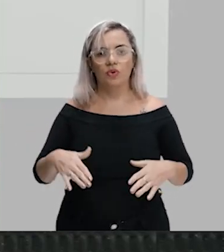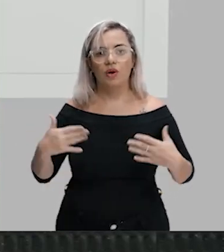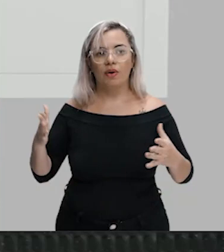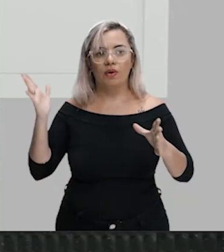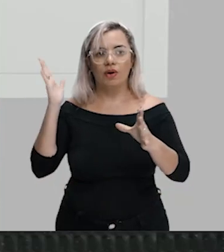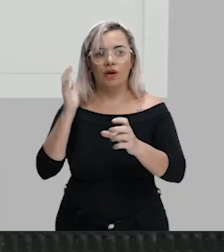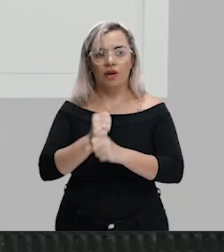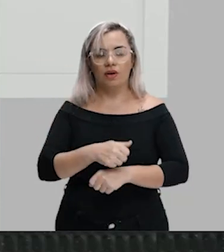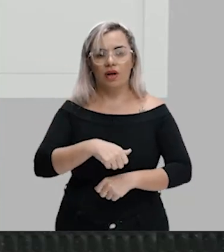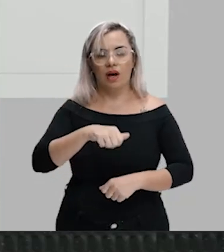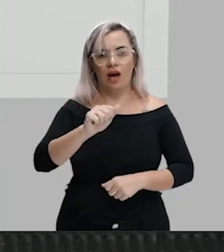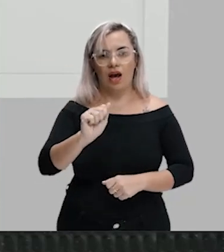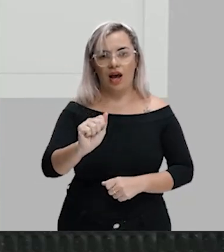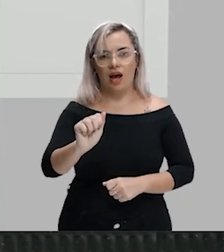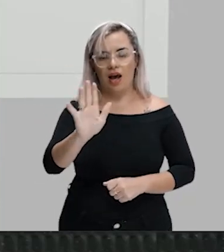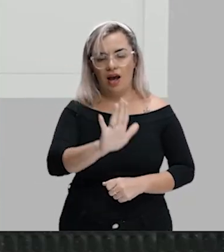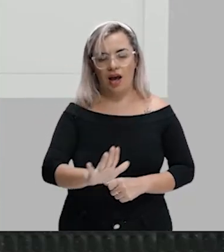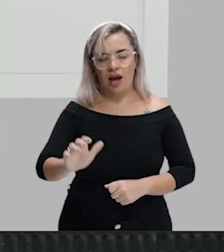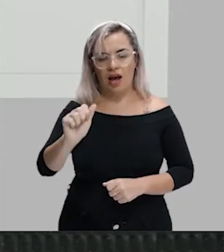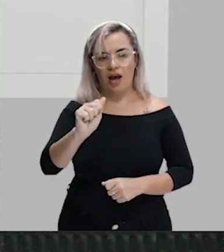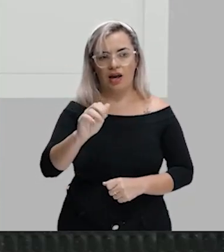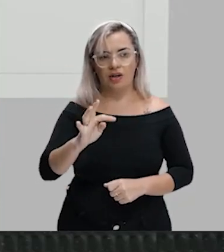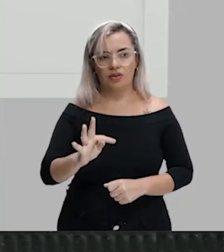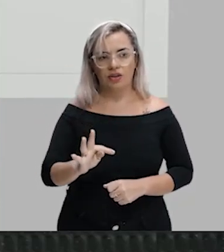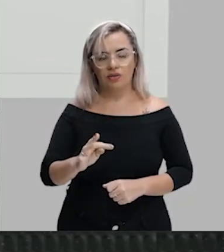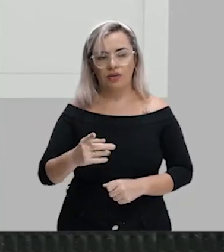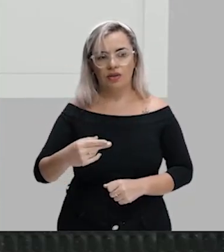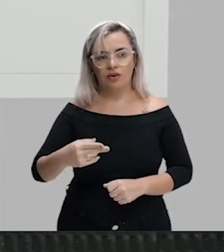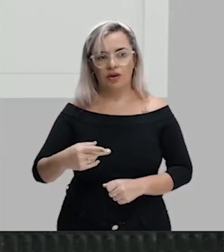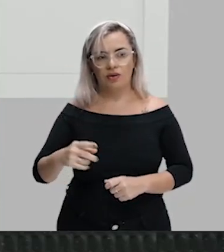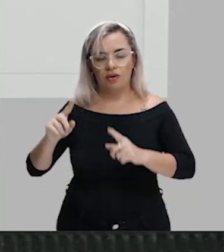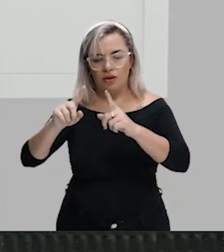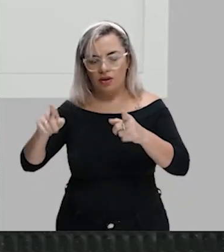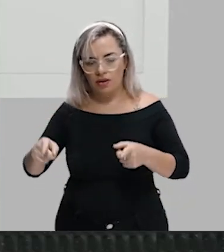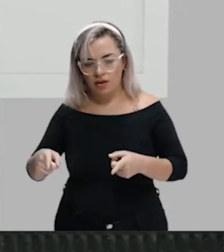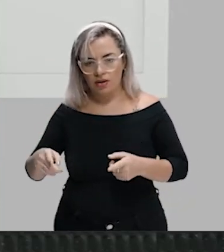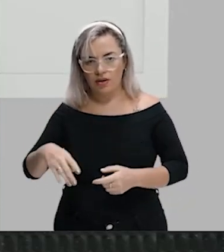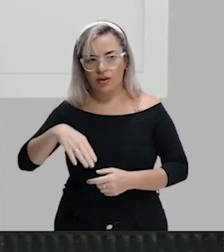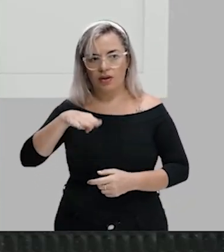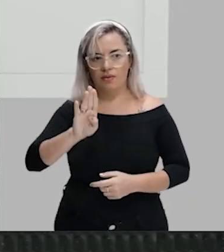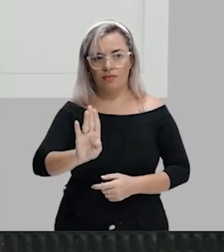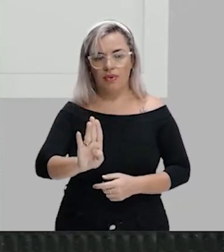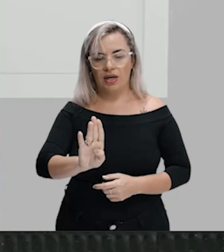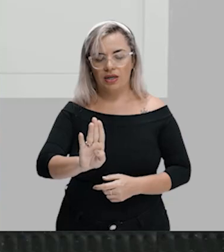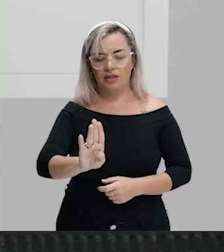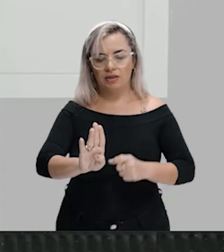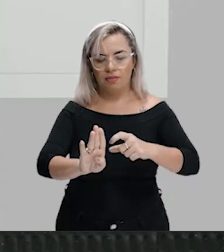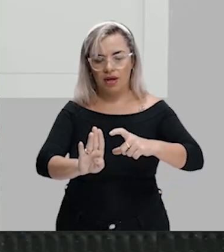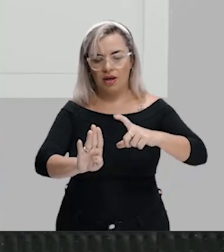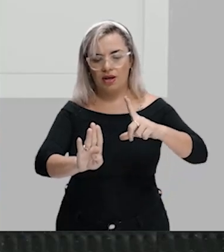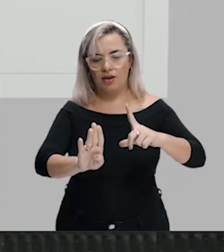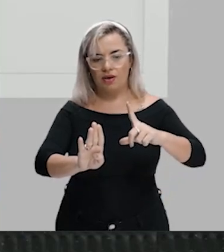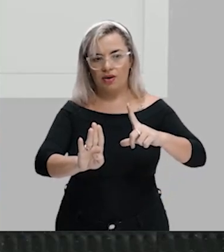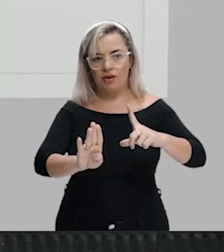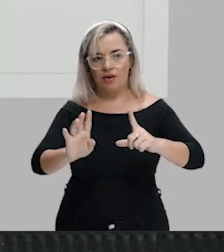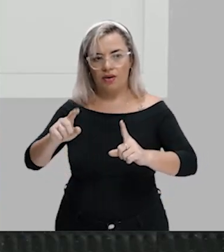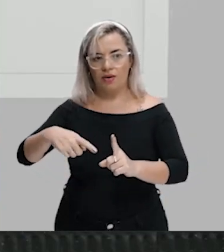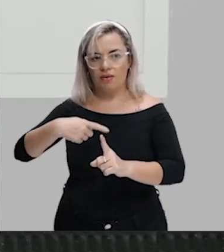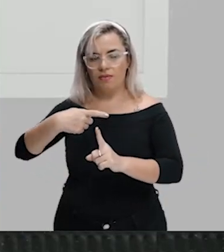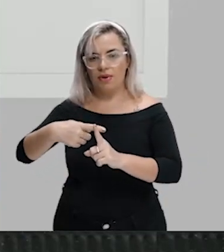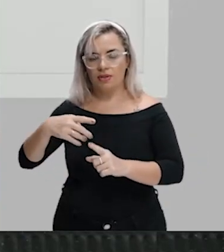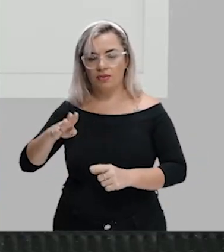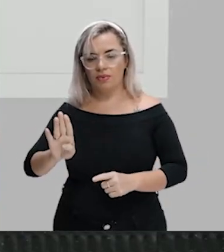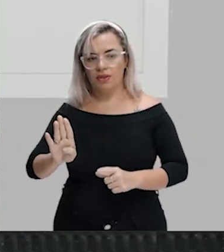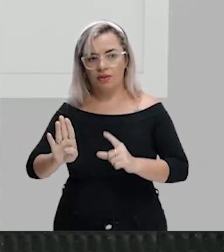maior mais a base menor vezes a altura sobre